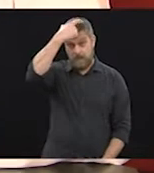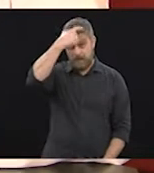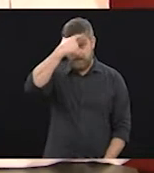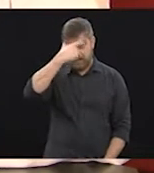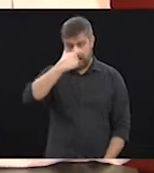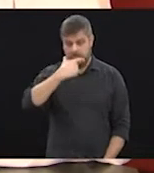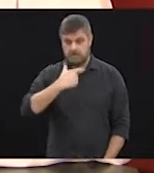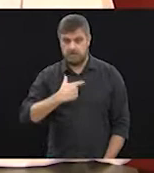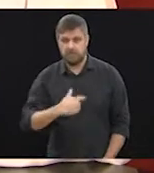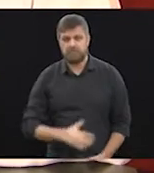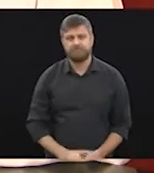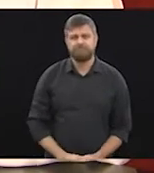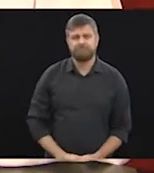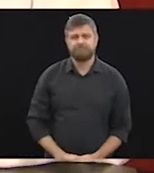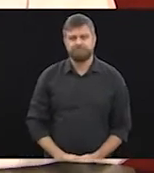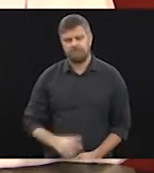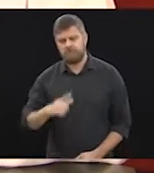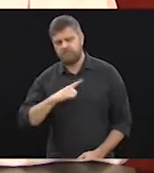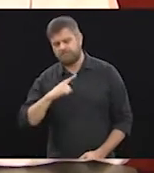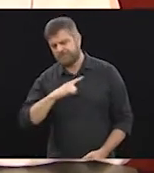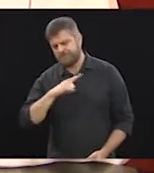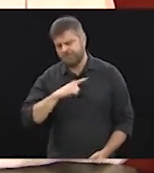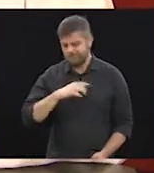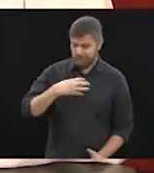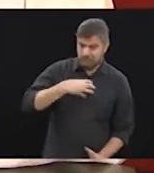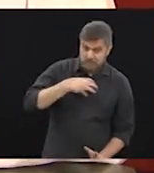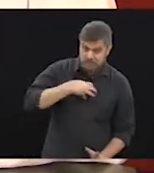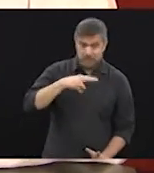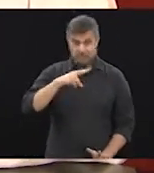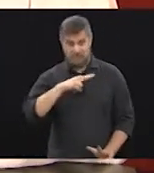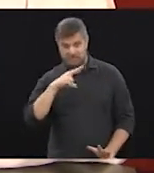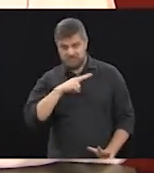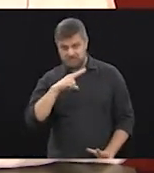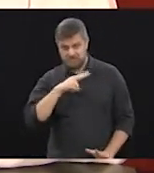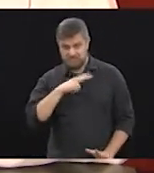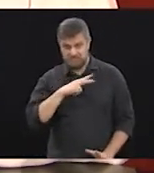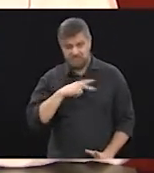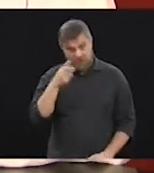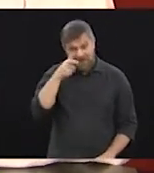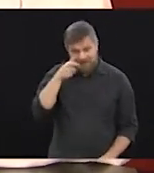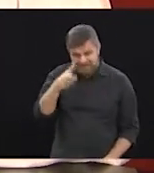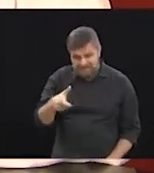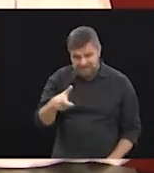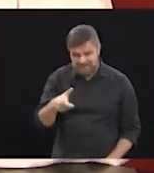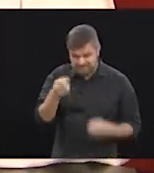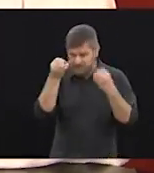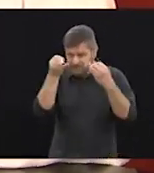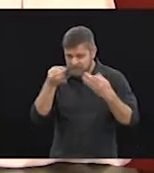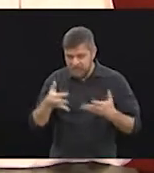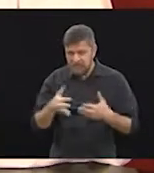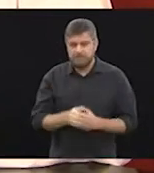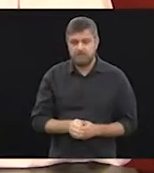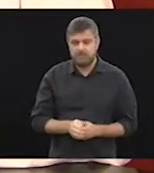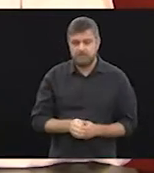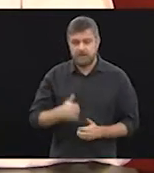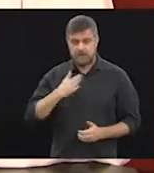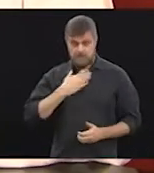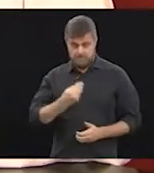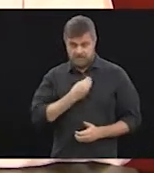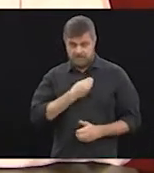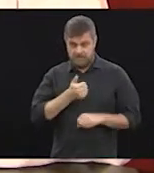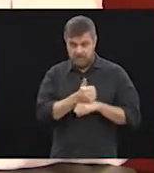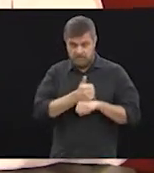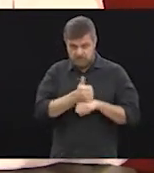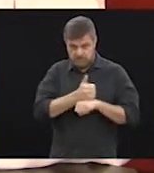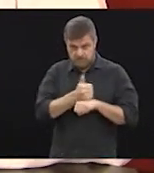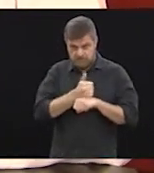Eu, basicamente, eu tenho uma particularidade que eu julgo interessante. No início da minha vida, eu